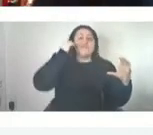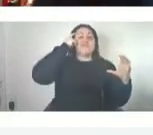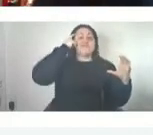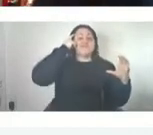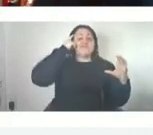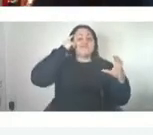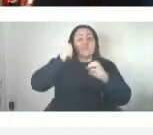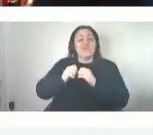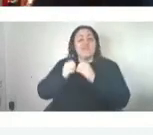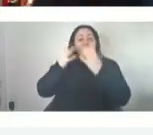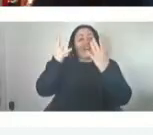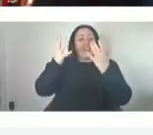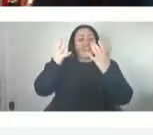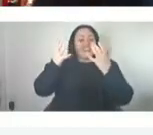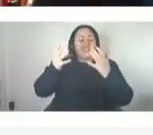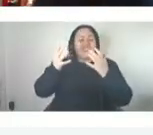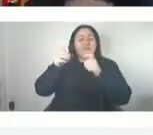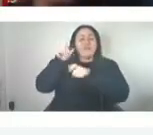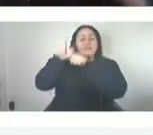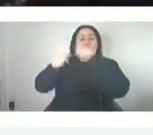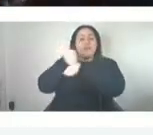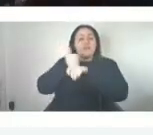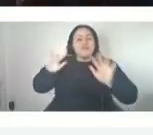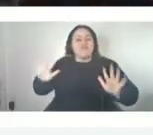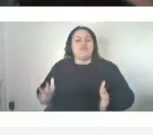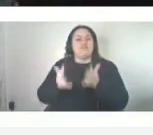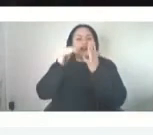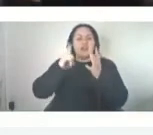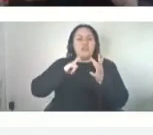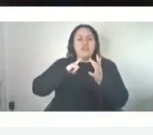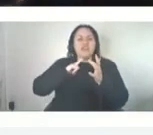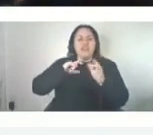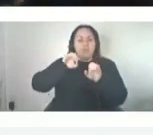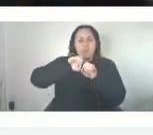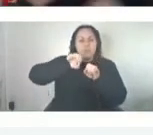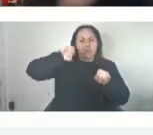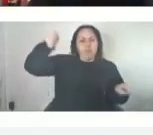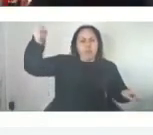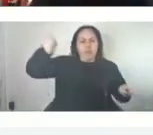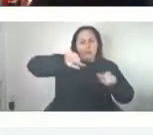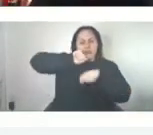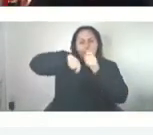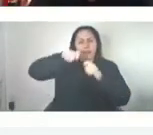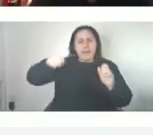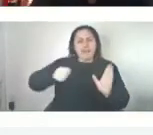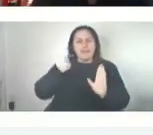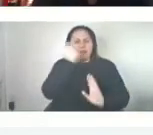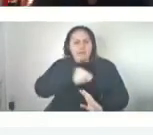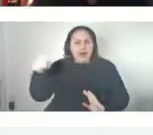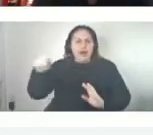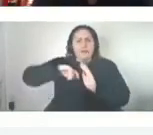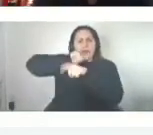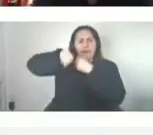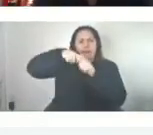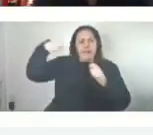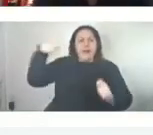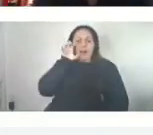que conseguem fazer cachorro, espada com aqueles balões de aniversário, eu resolvi então que eu ia transformar essa